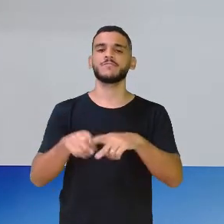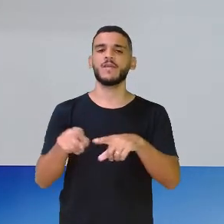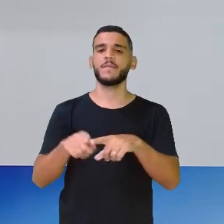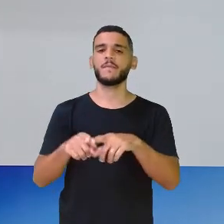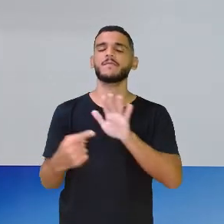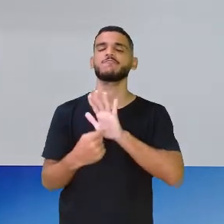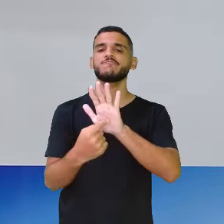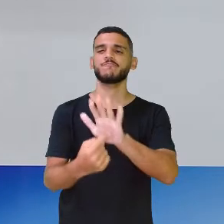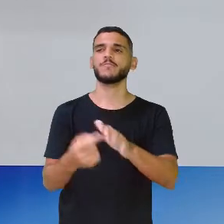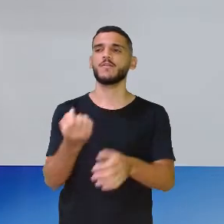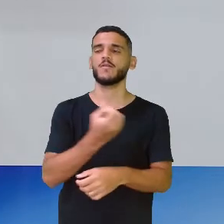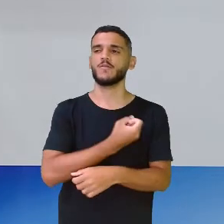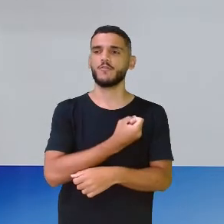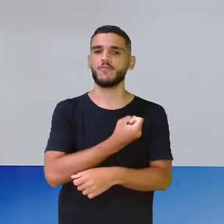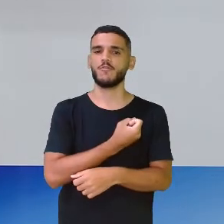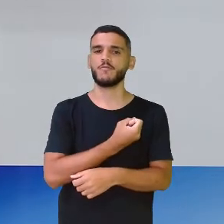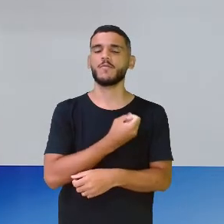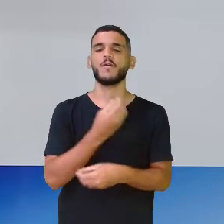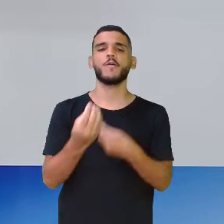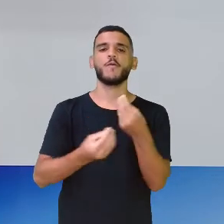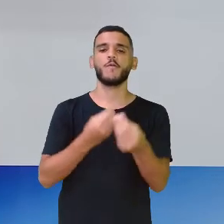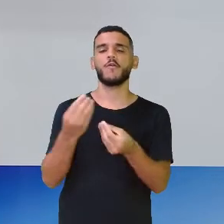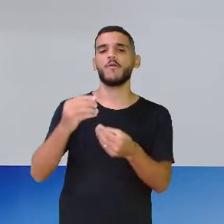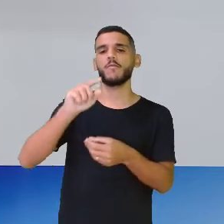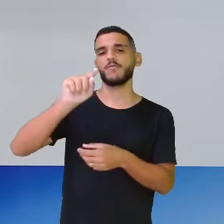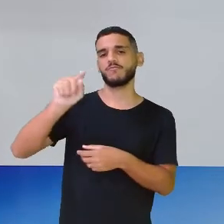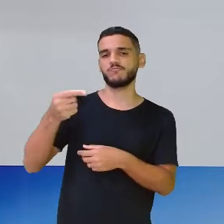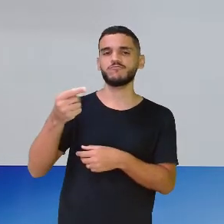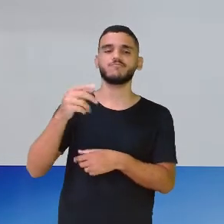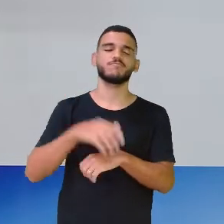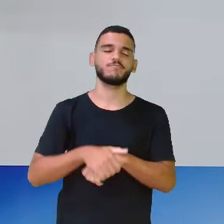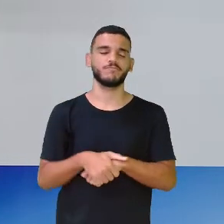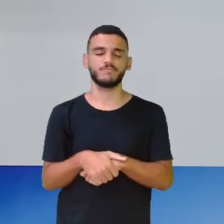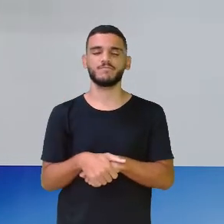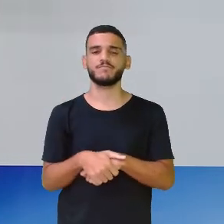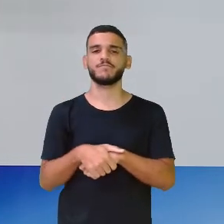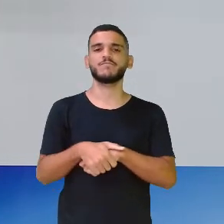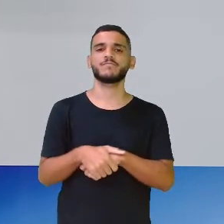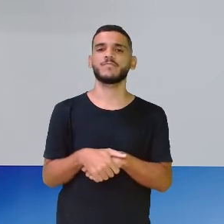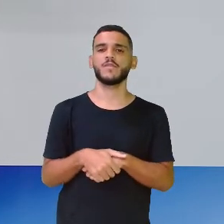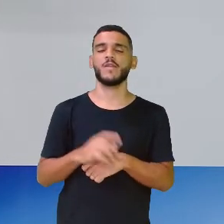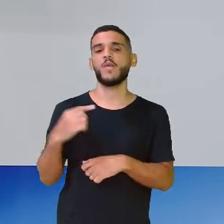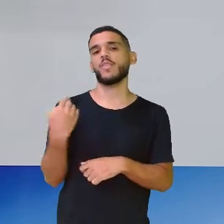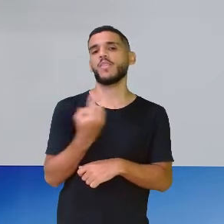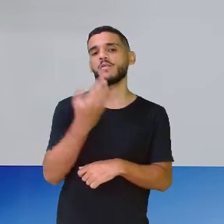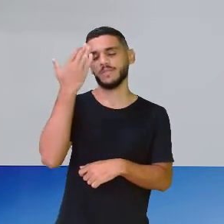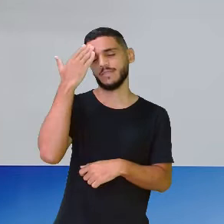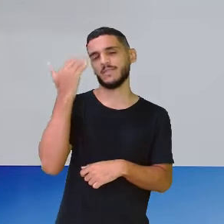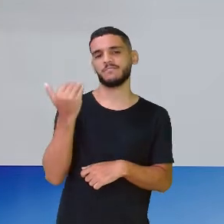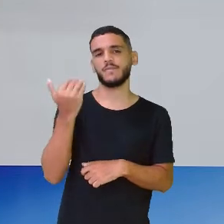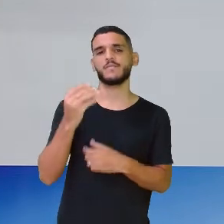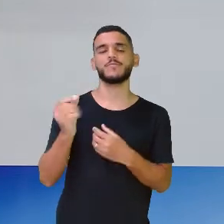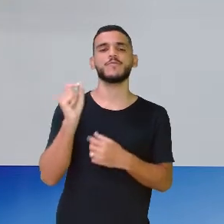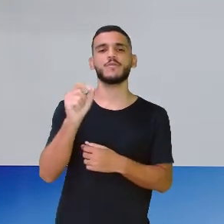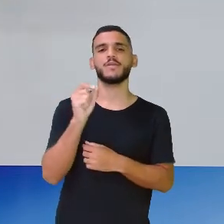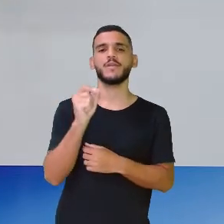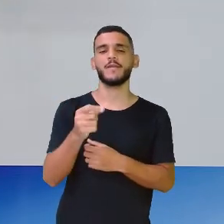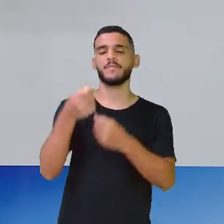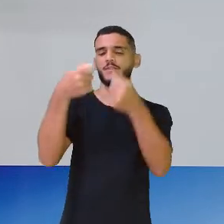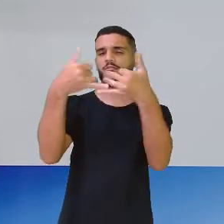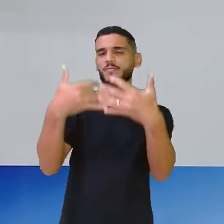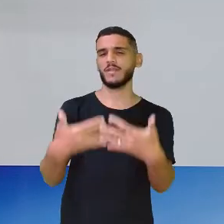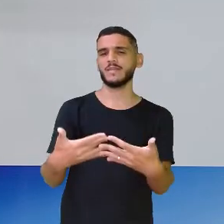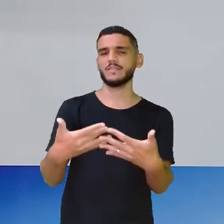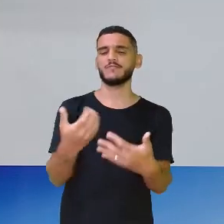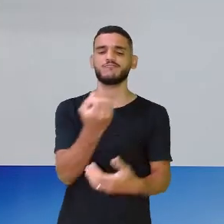representar esses números na forma decimal também. A gente já entendeu que quando se fala de